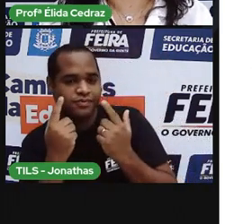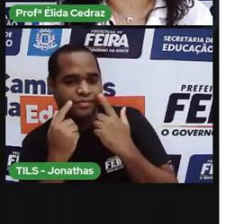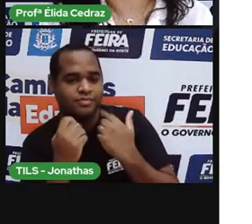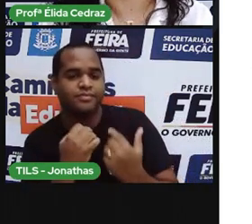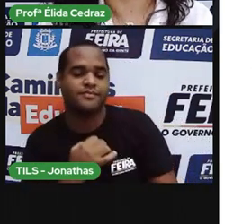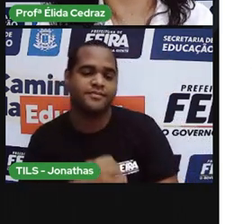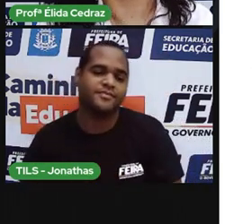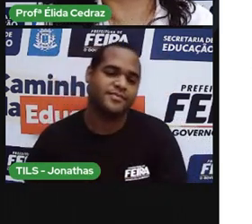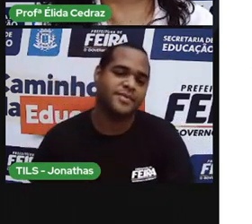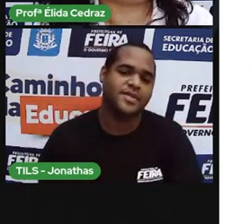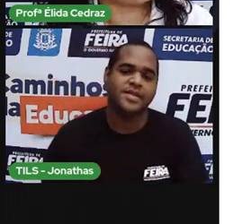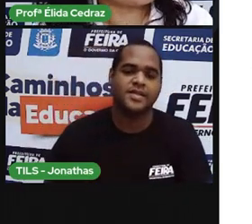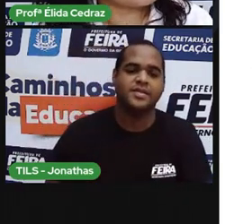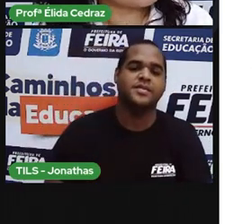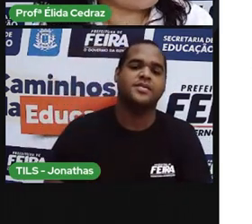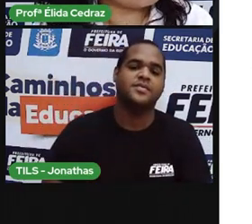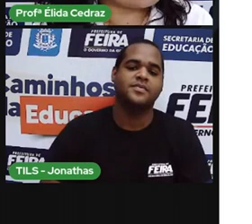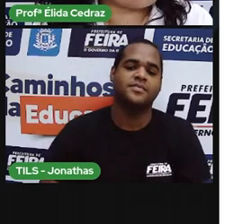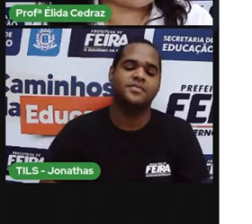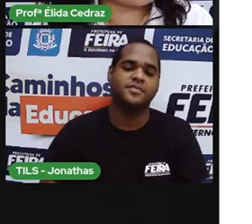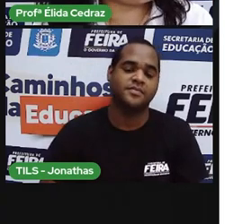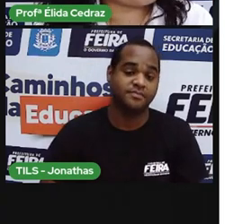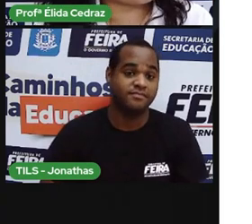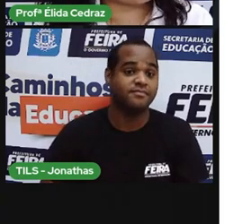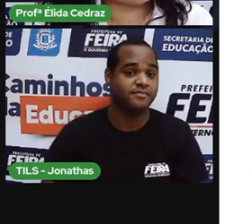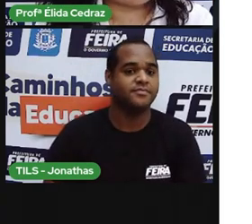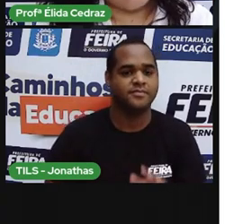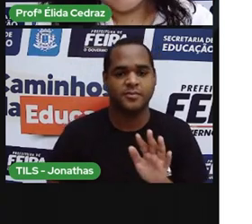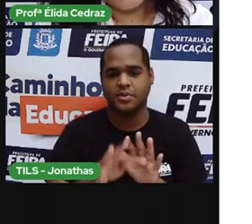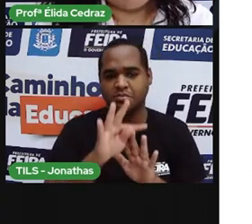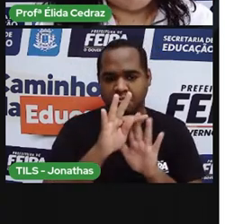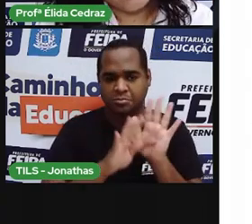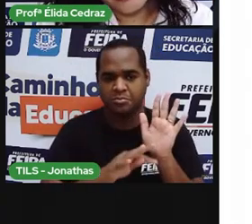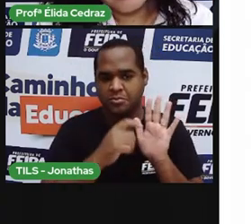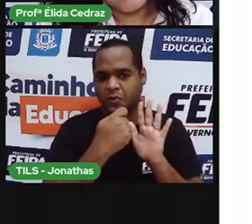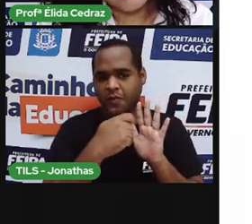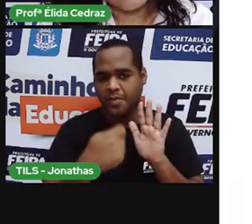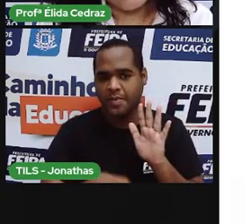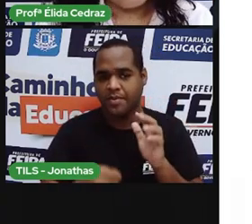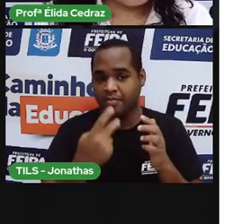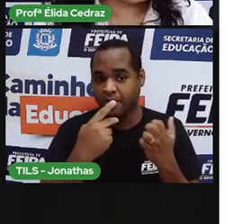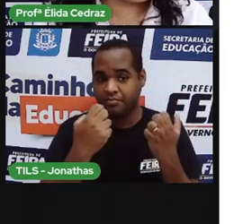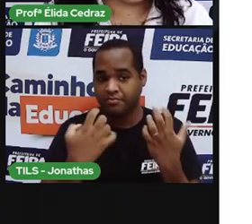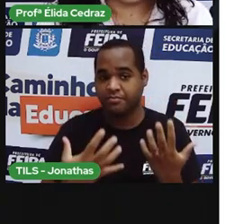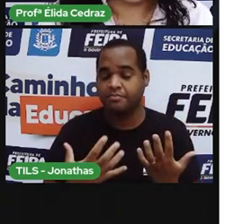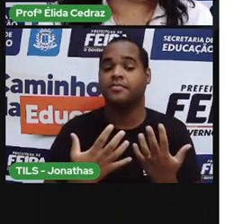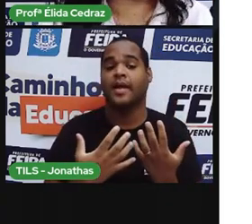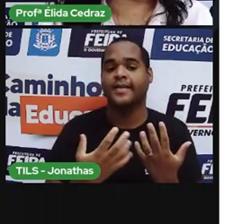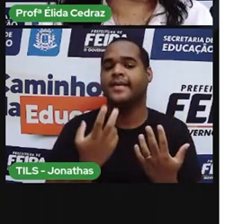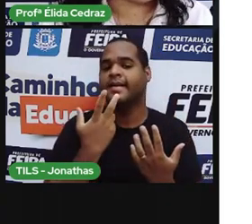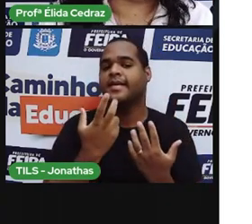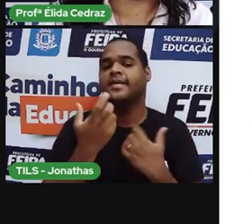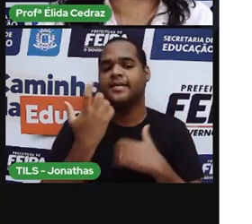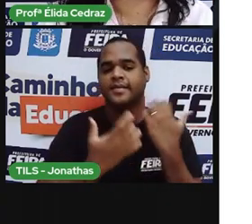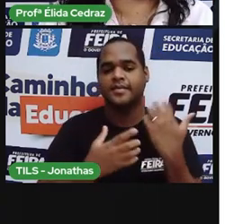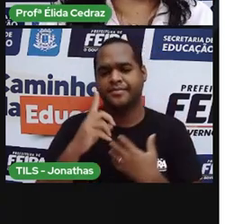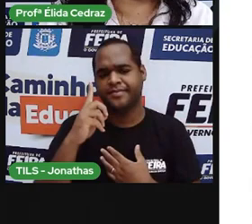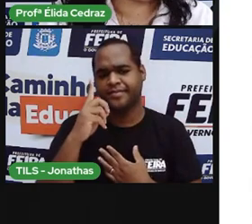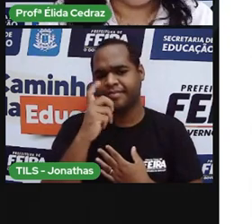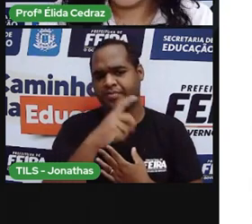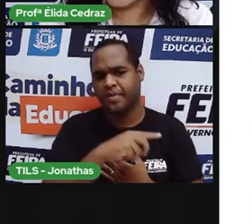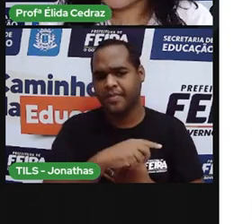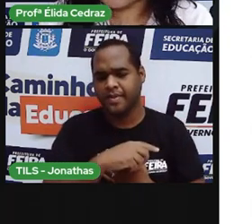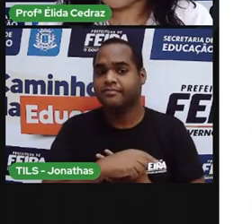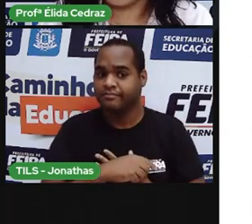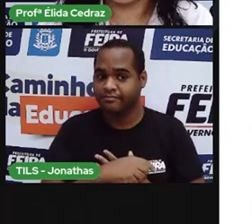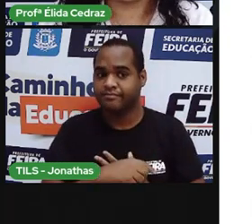chorar. Se você escreve sem os espaços, a pessoa vai ler assim. Ela vai ter muita dificuldade para entender o que